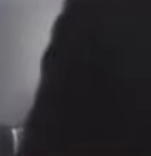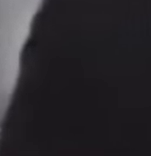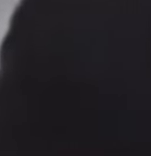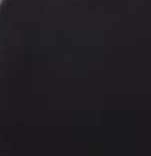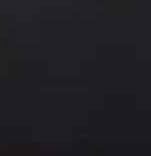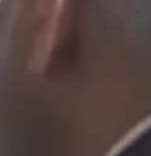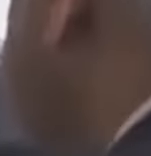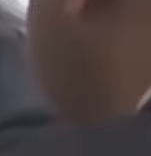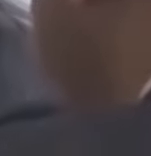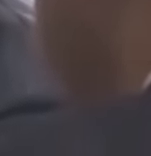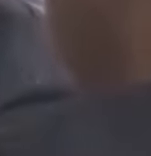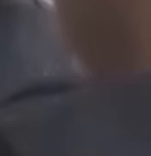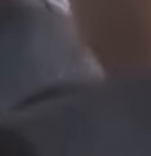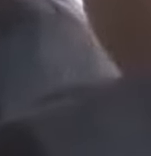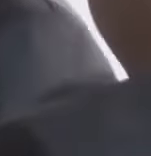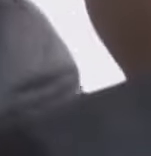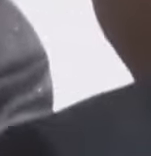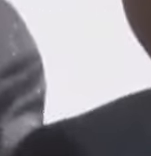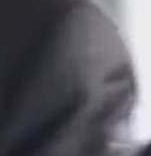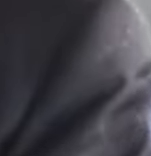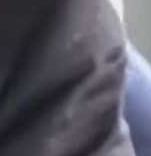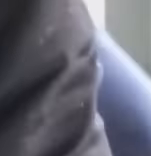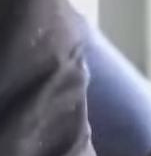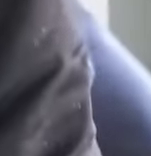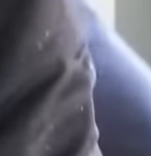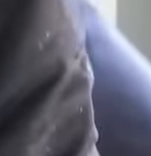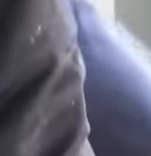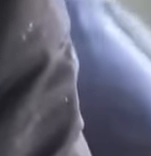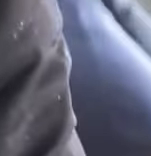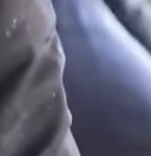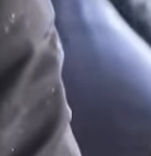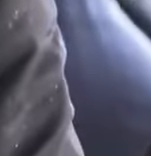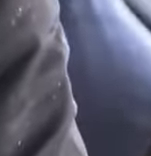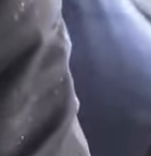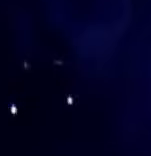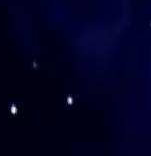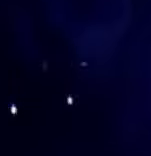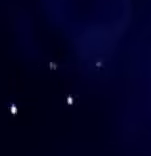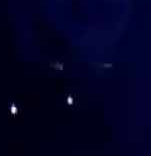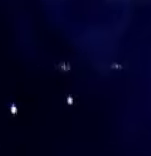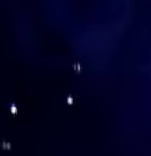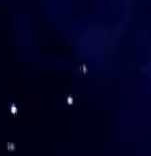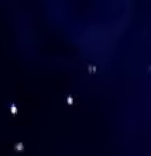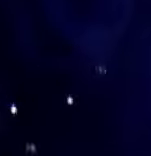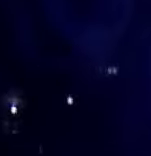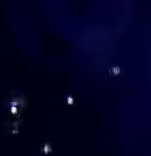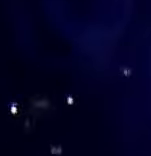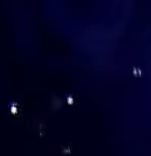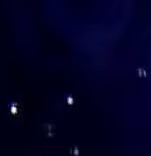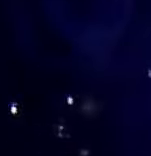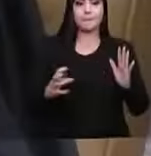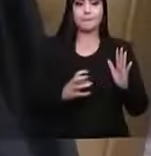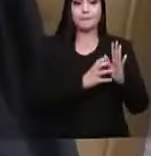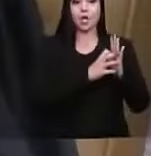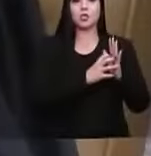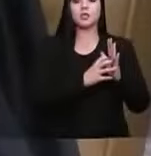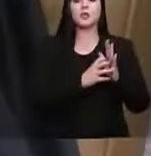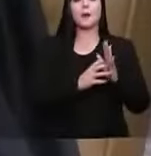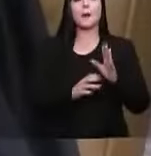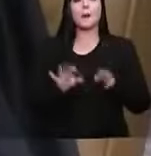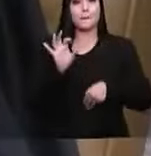na posição do magistrado de qualquer magistrado que seja existe uma situação judicial existe uma